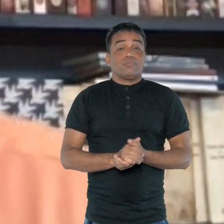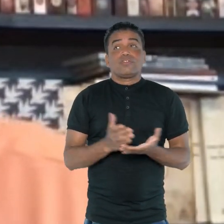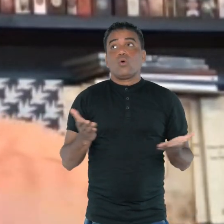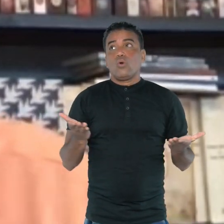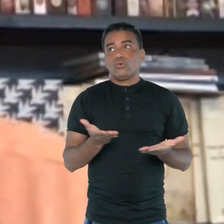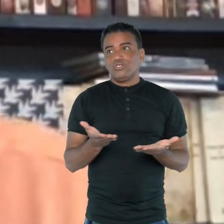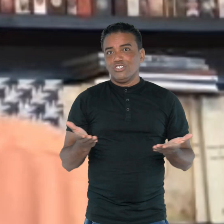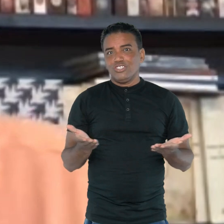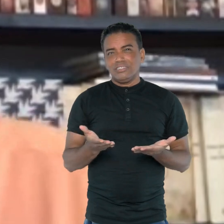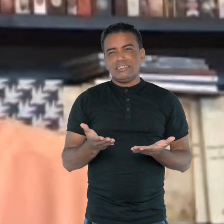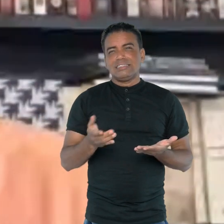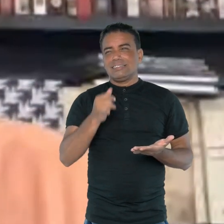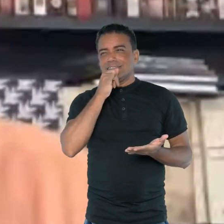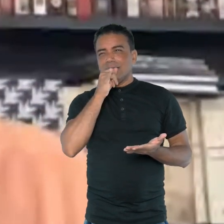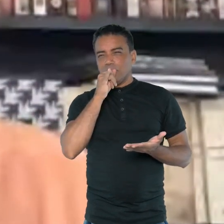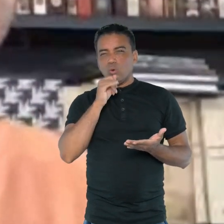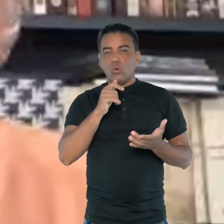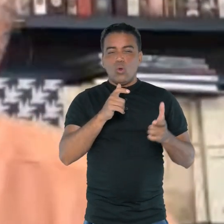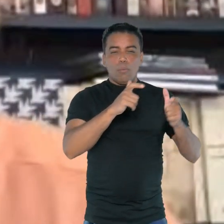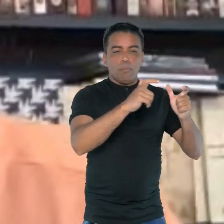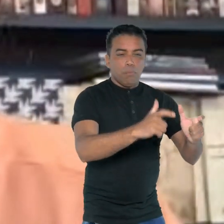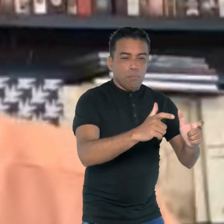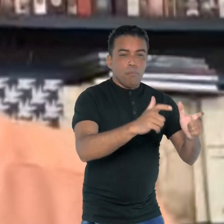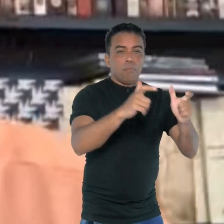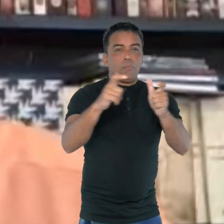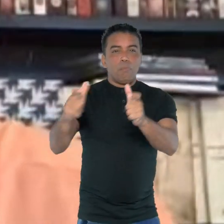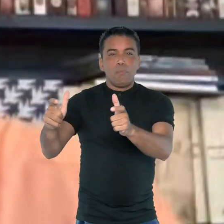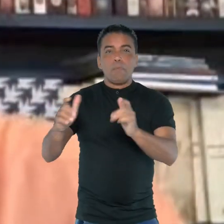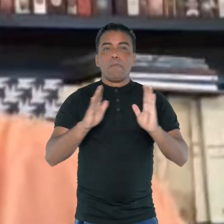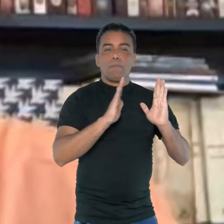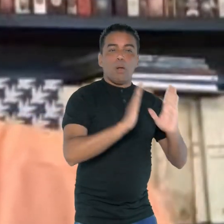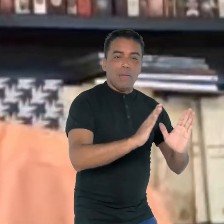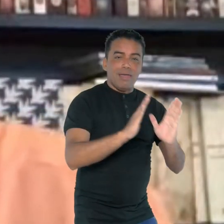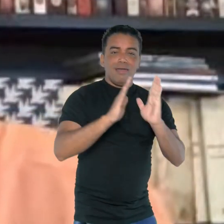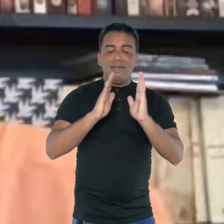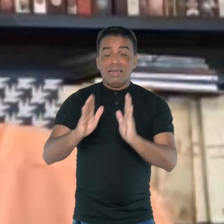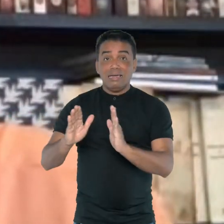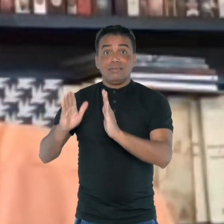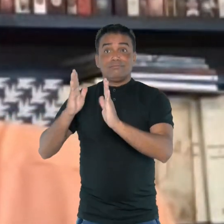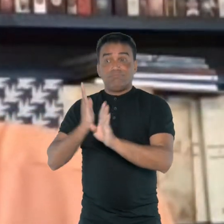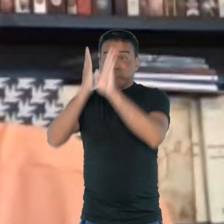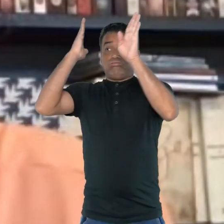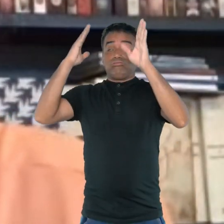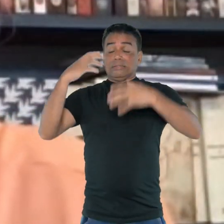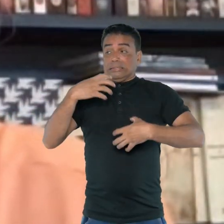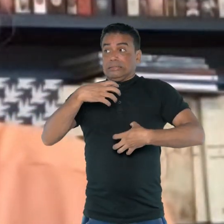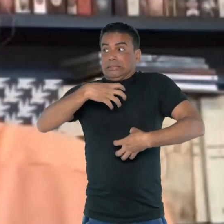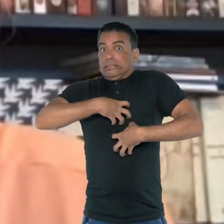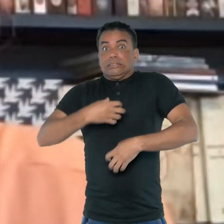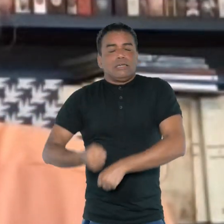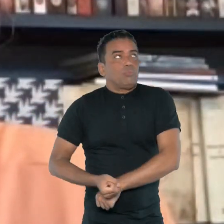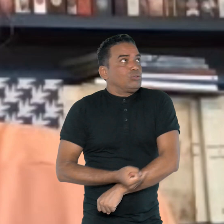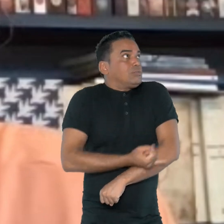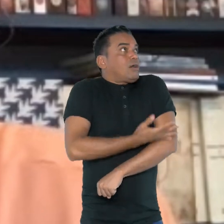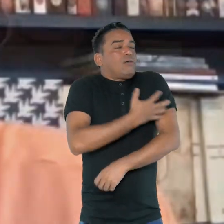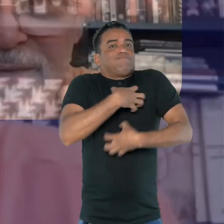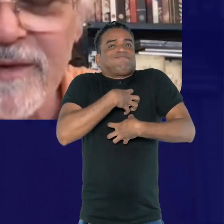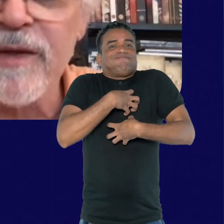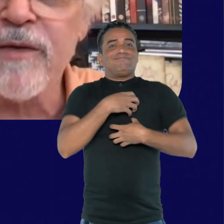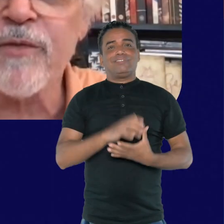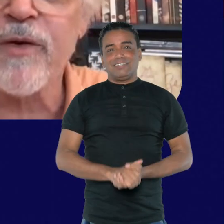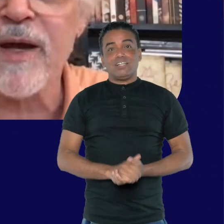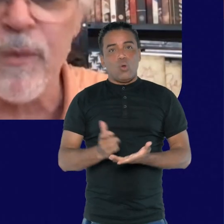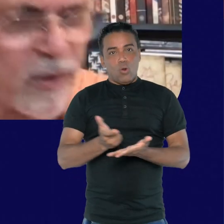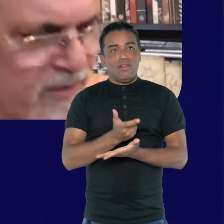hoje ainda assim, porque são cenas muito impactantes, muito emocionais. Então